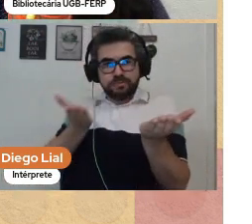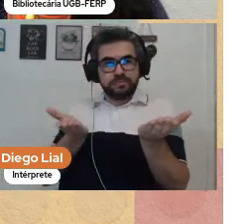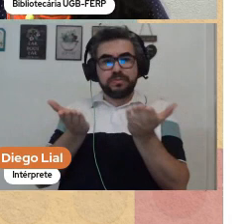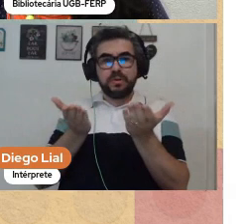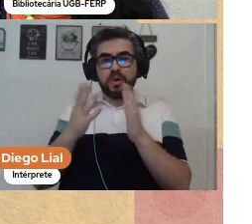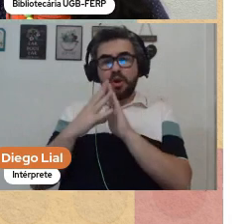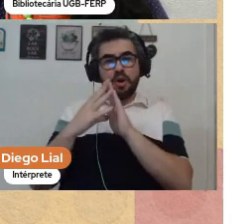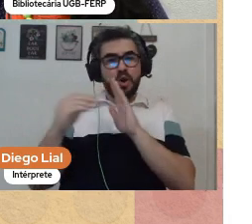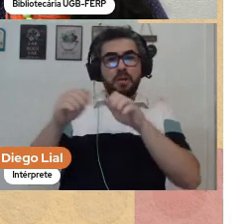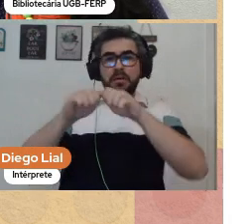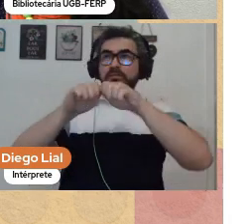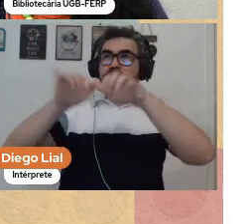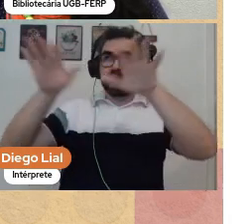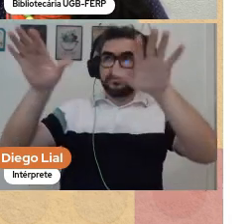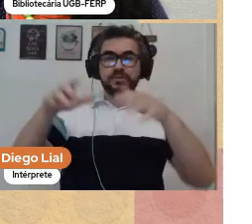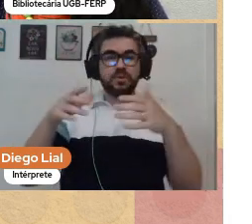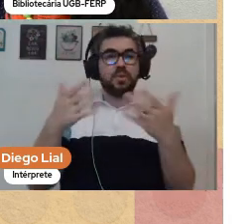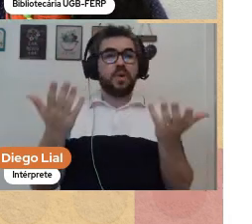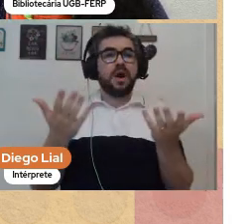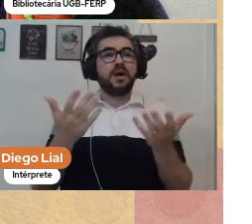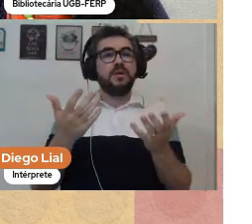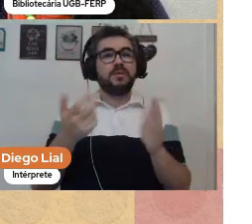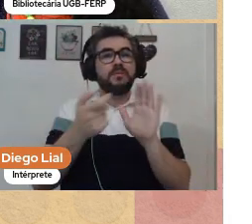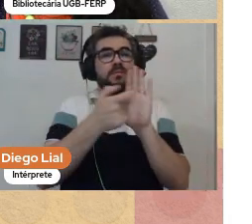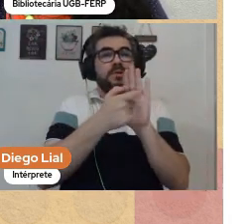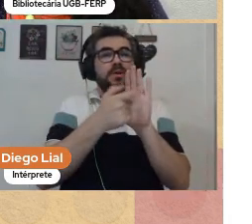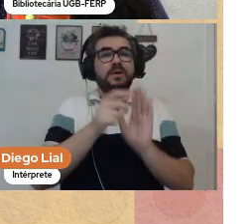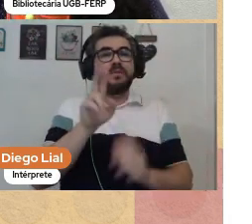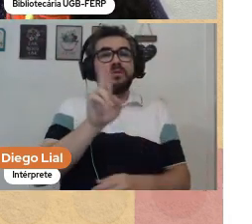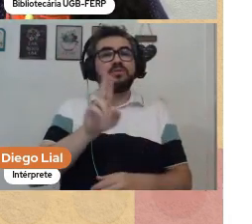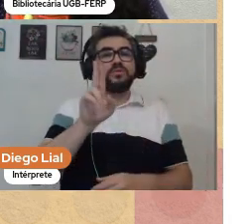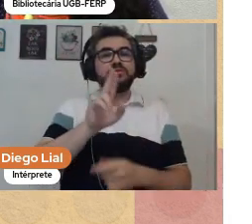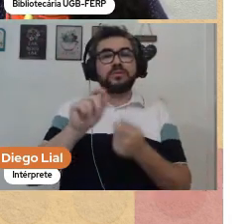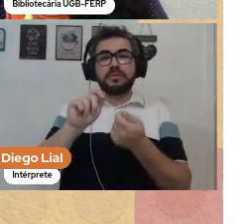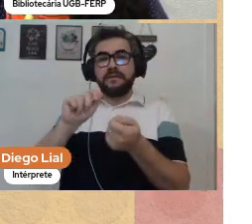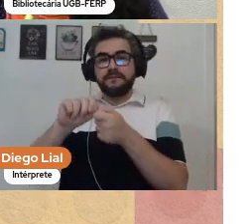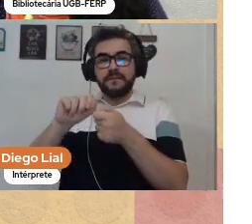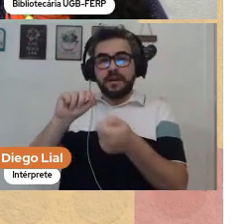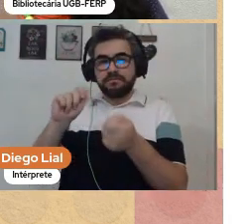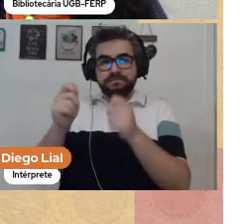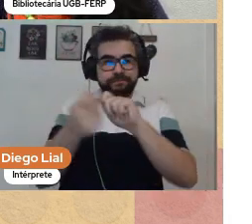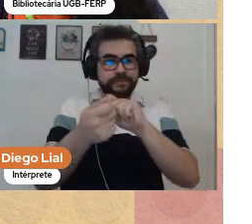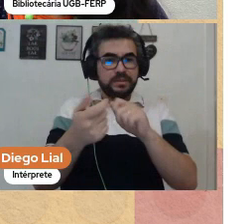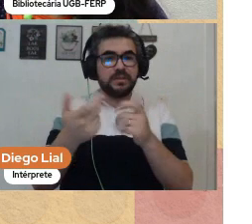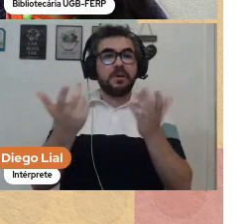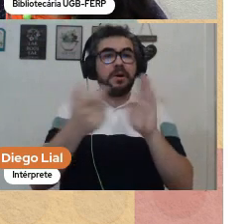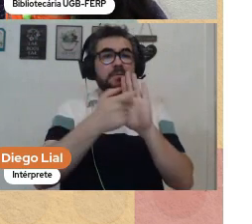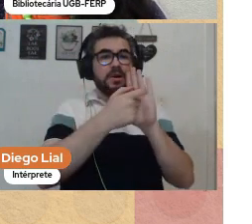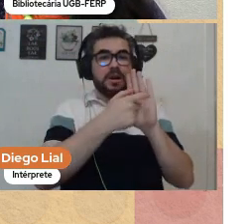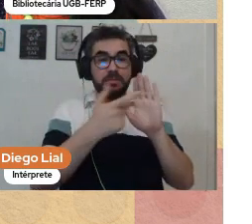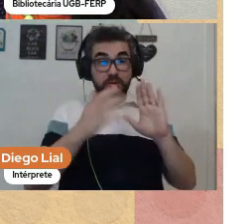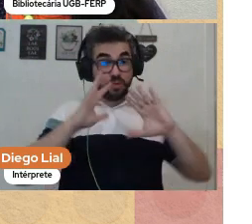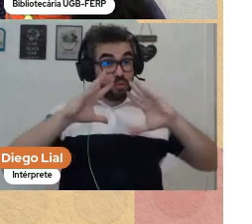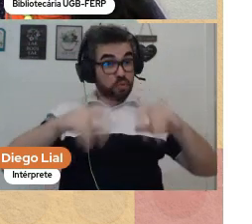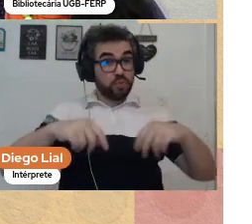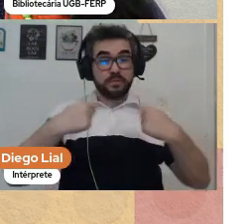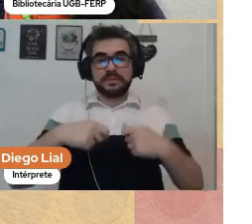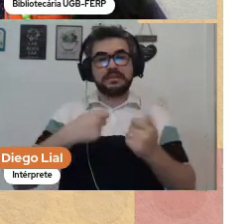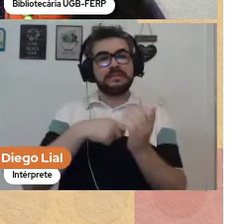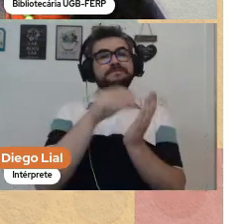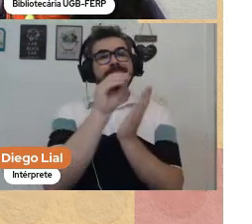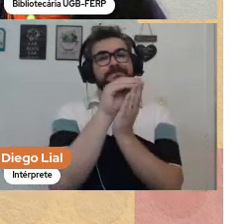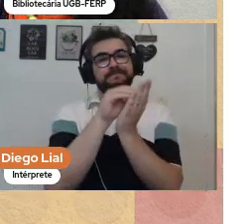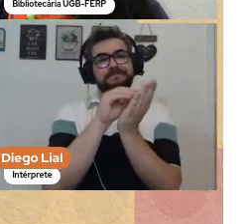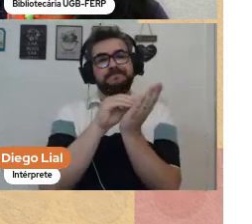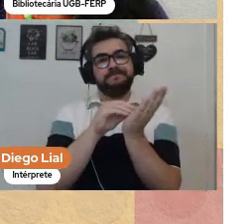Então, isso precisa estar estruturado, né, documentado, justamente para prever para o